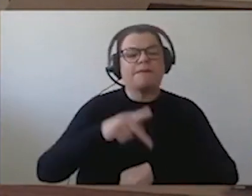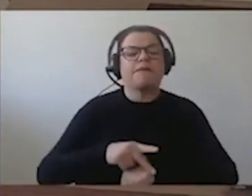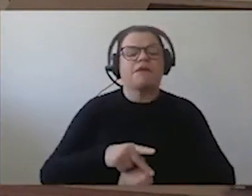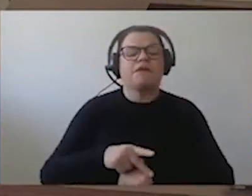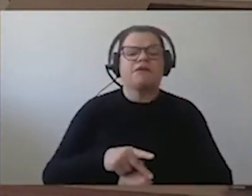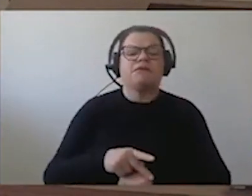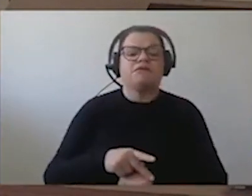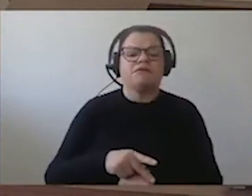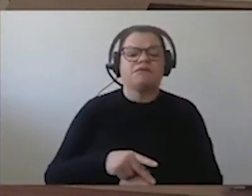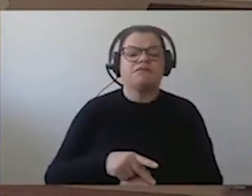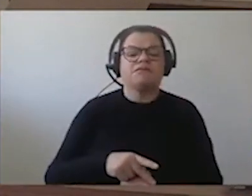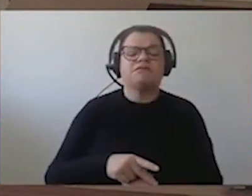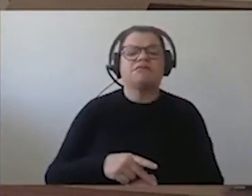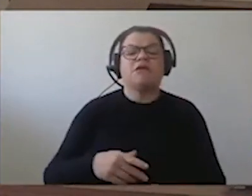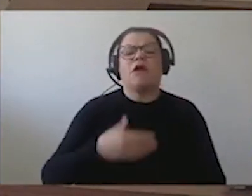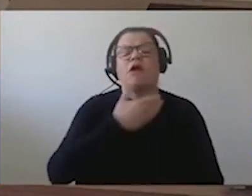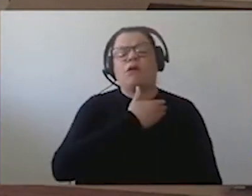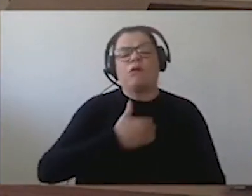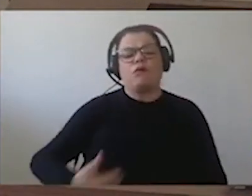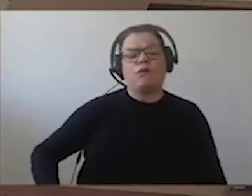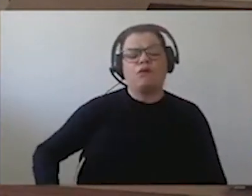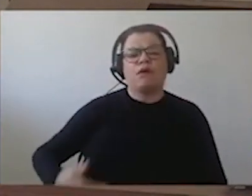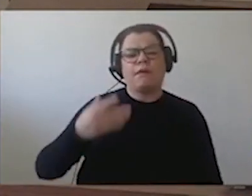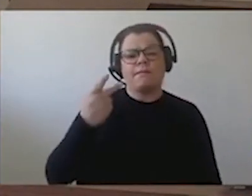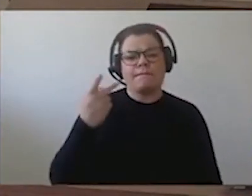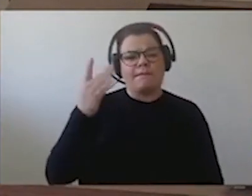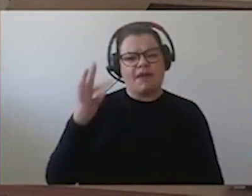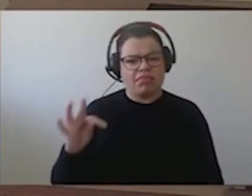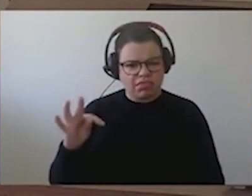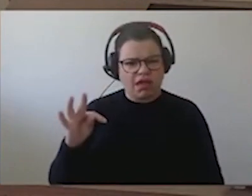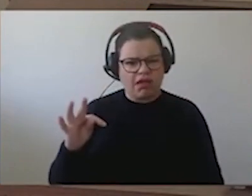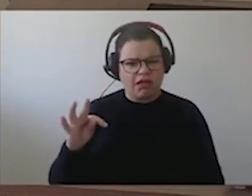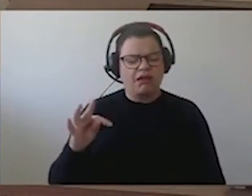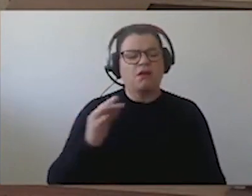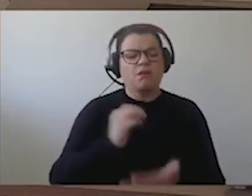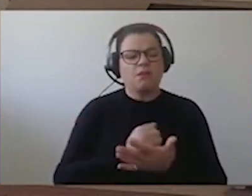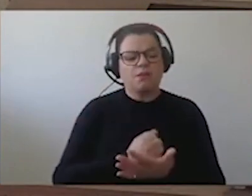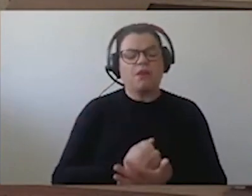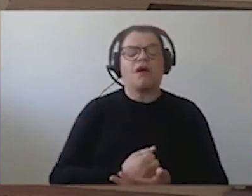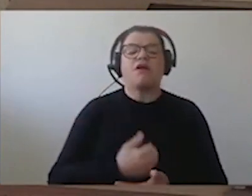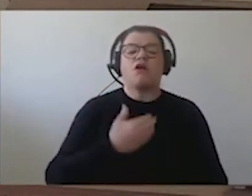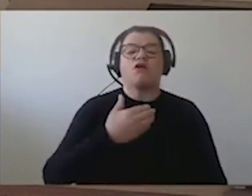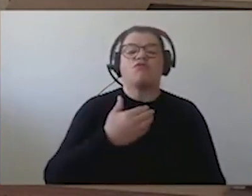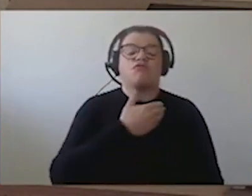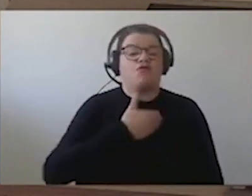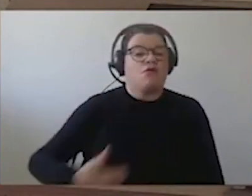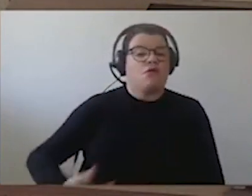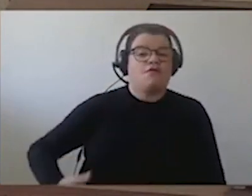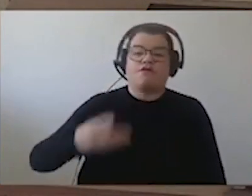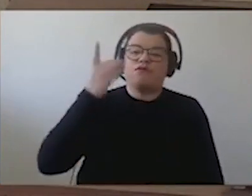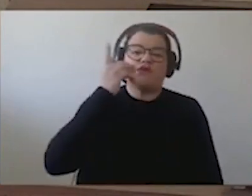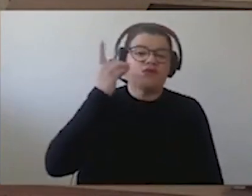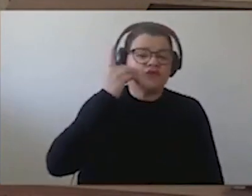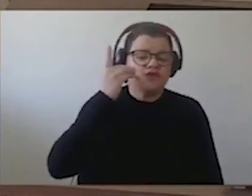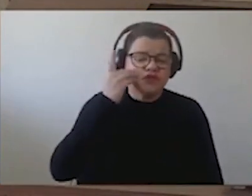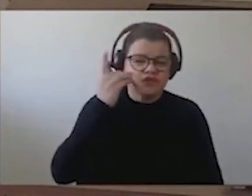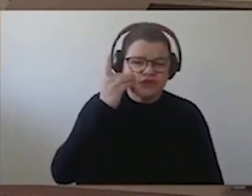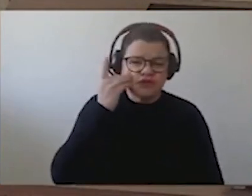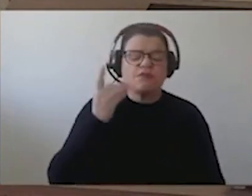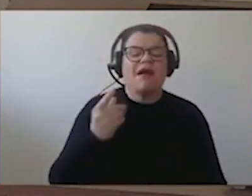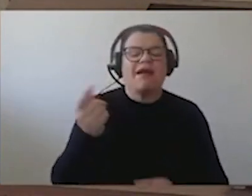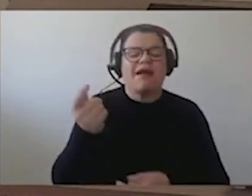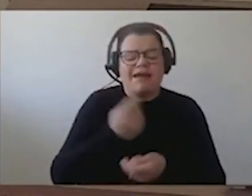vários governos petistas, e no governo Dilma, a situação econômica e financeira do nosso país